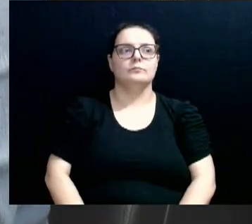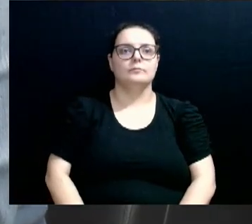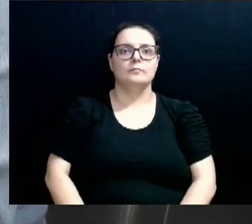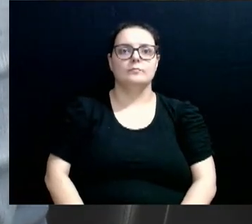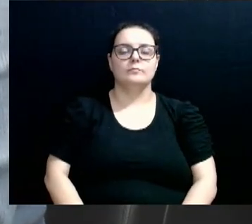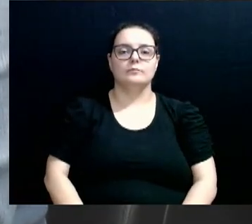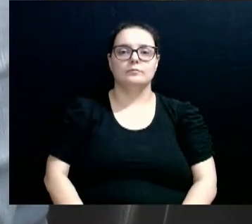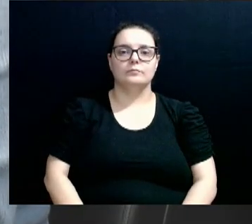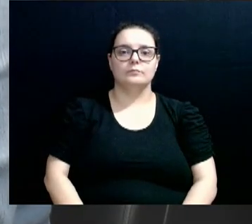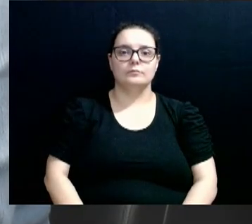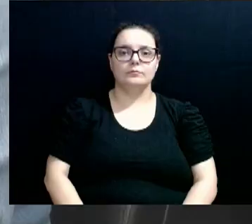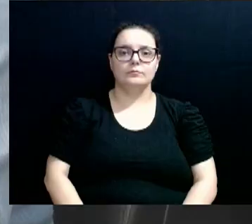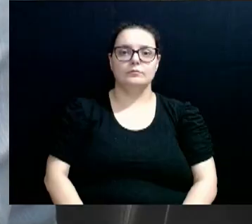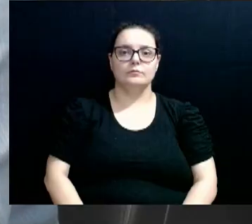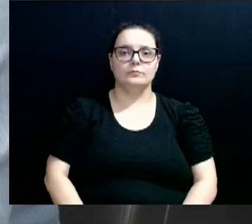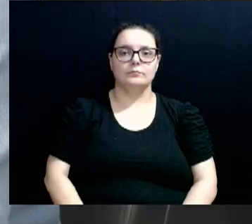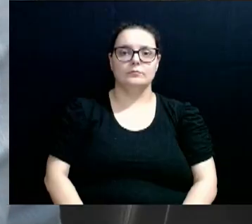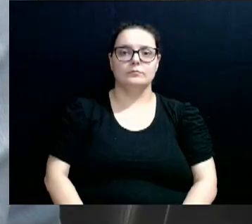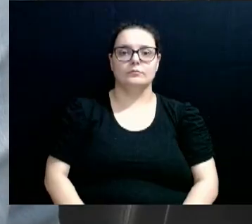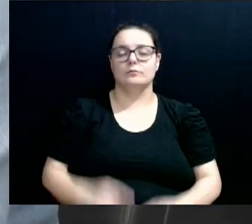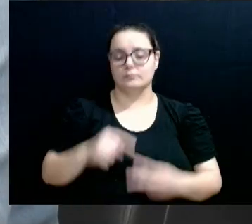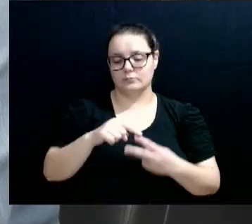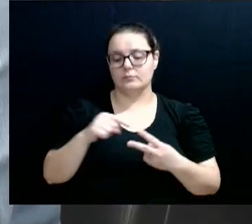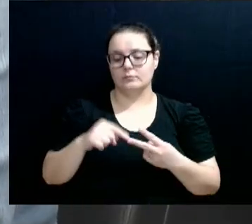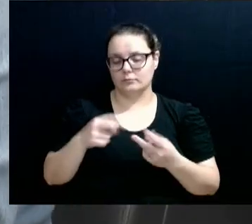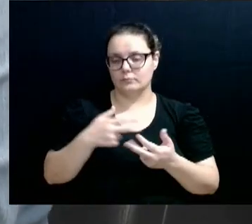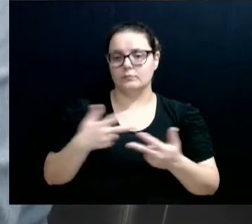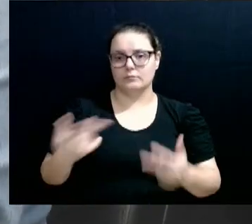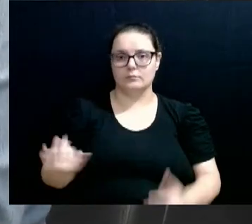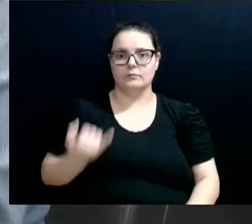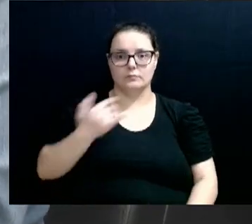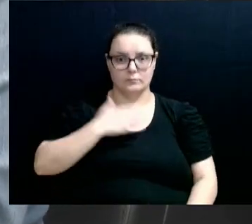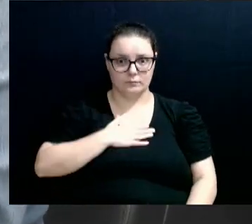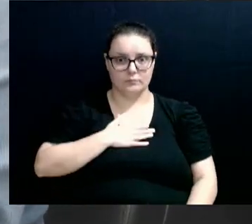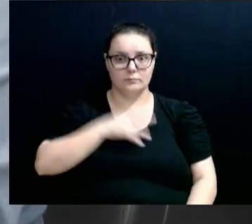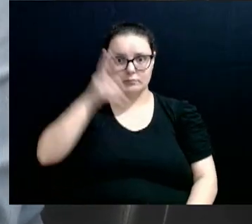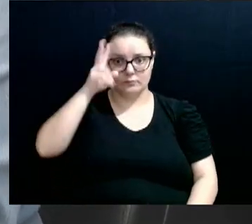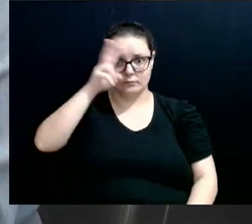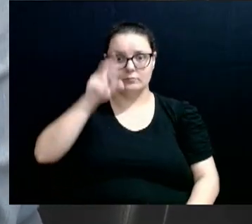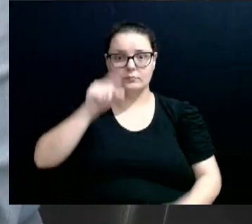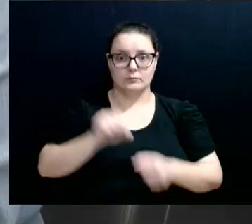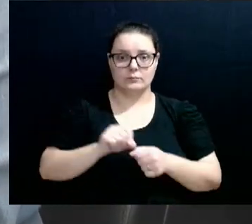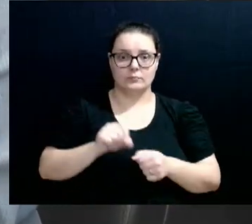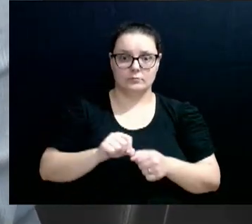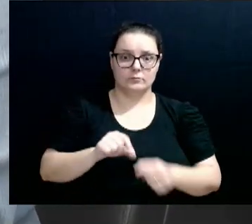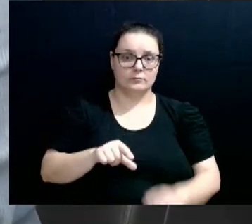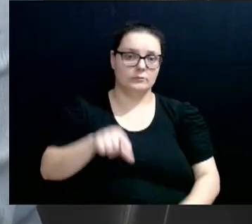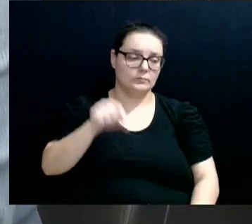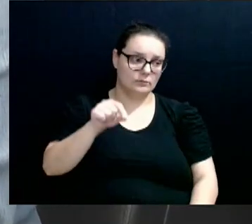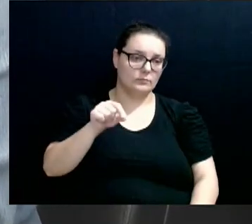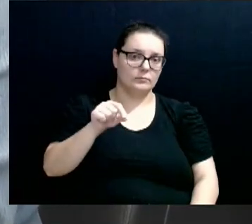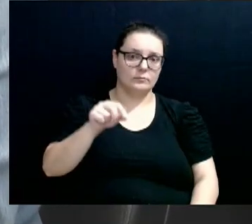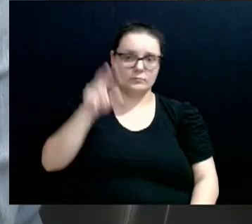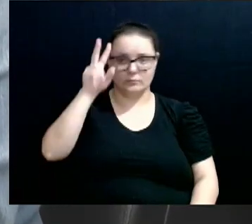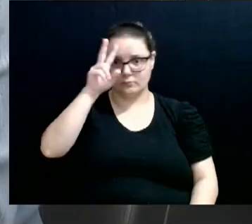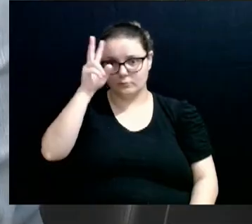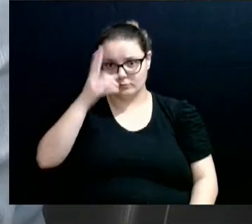acho que tem dois aspectos importantes, né, no meu caso, que me levaram a História. Acho que a militância é